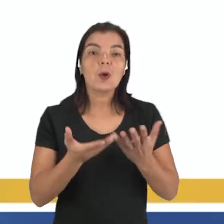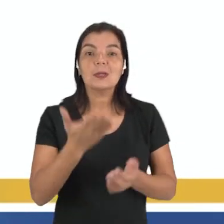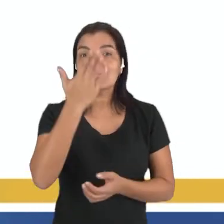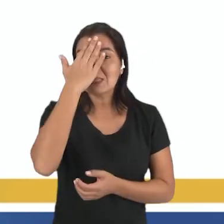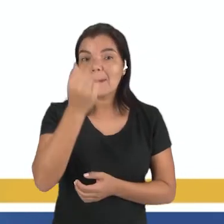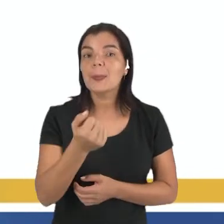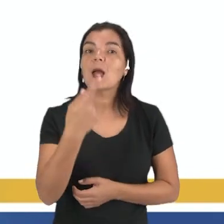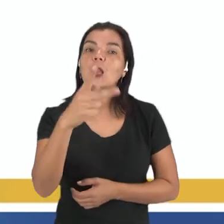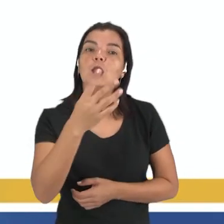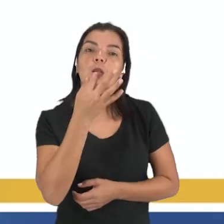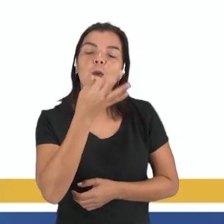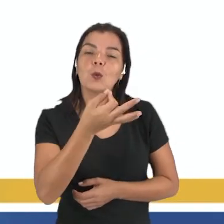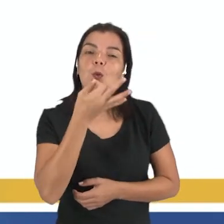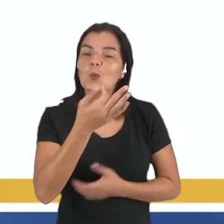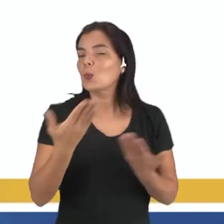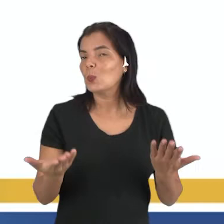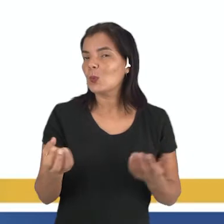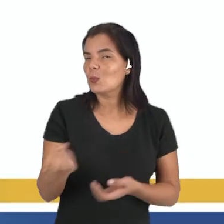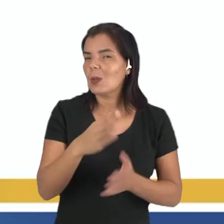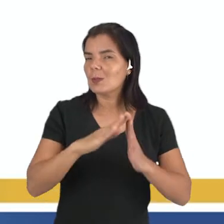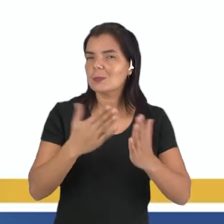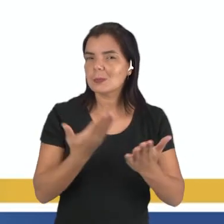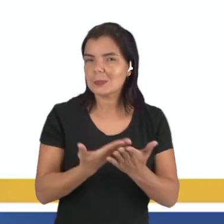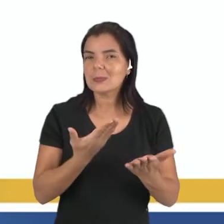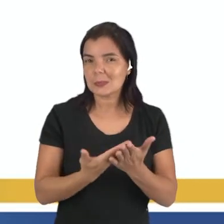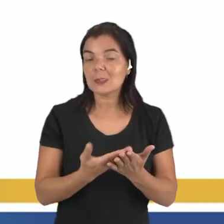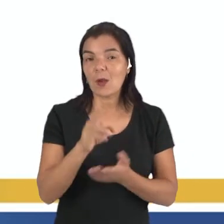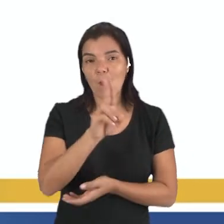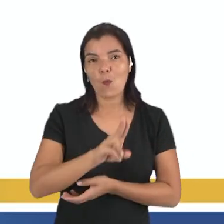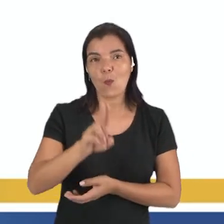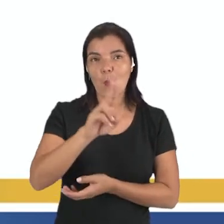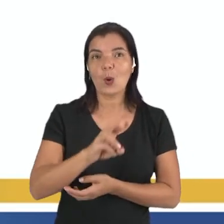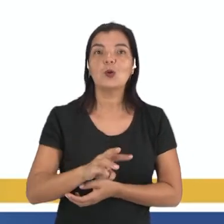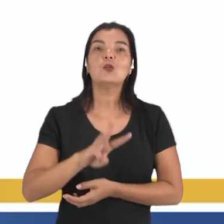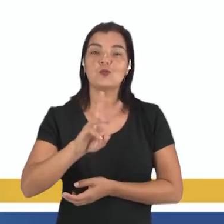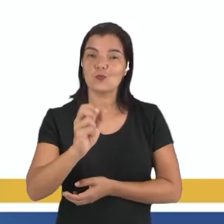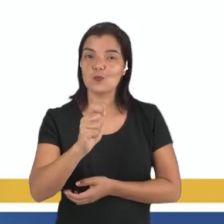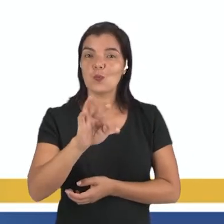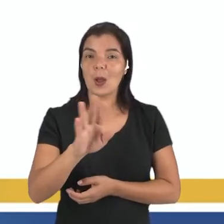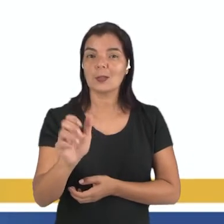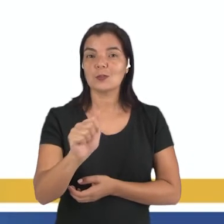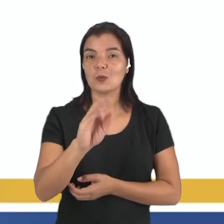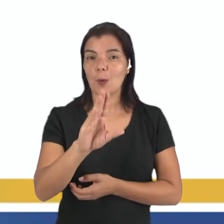tua opinião. E aí, o que você me diz sobre a nova escola? Então a gente vai usar esse what about.